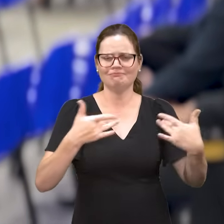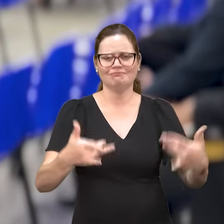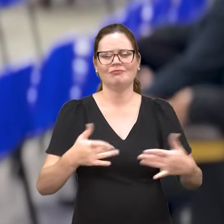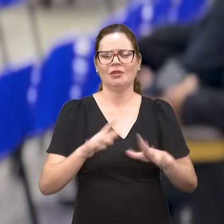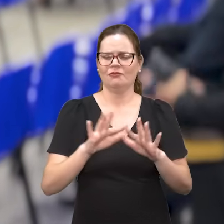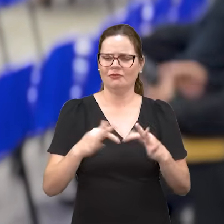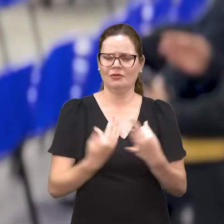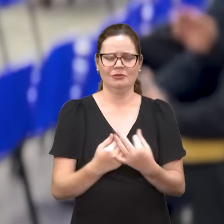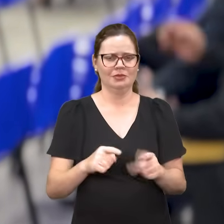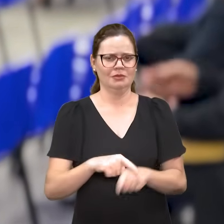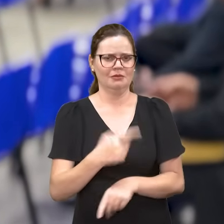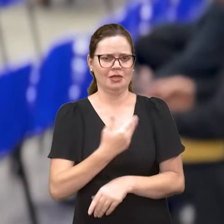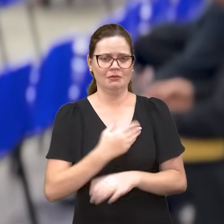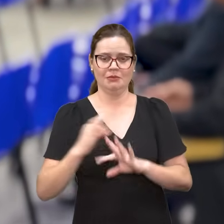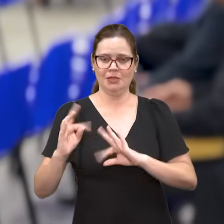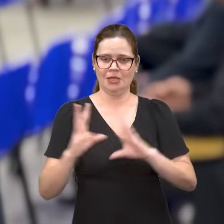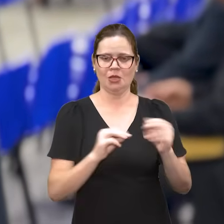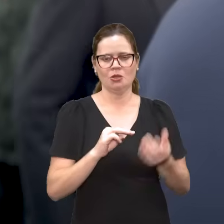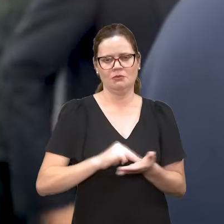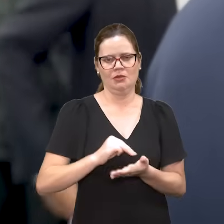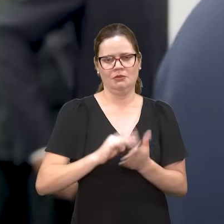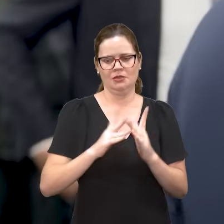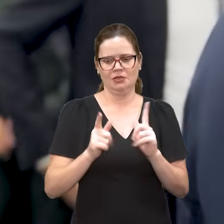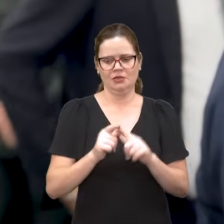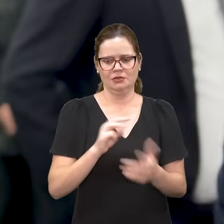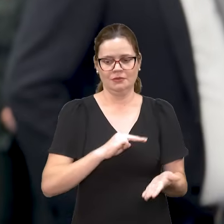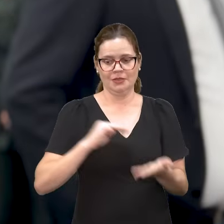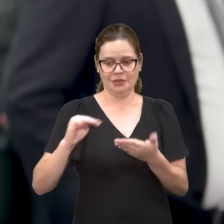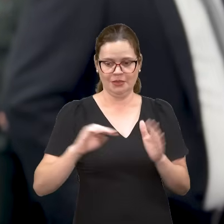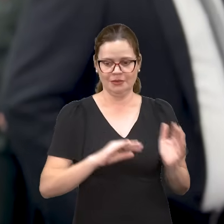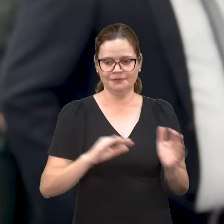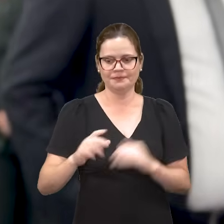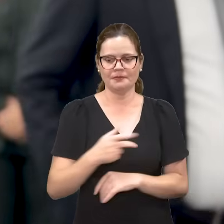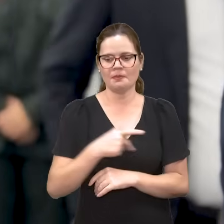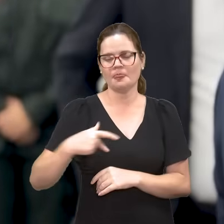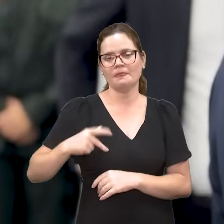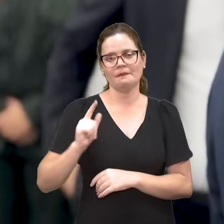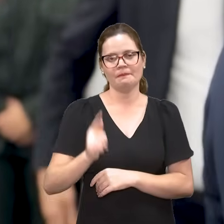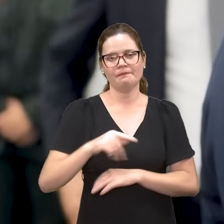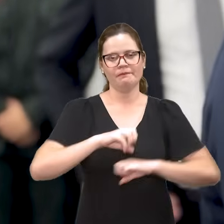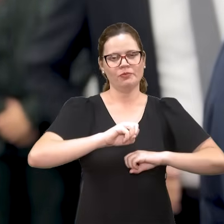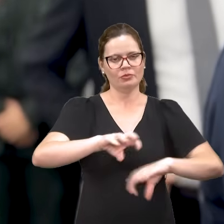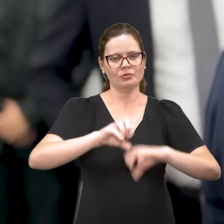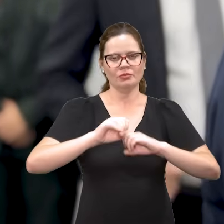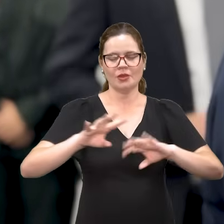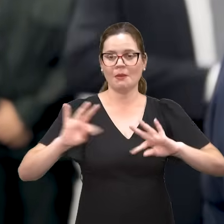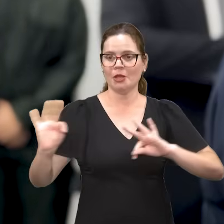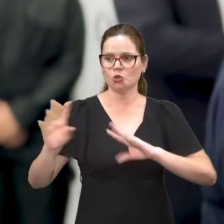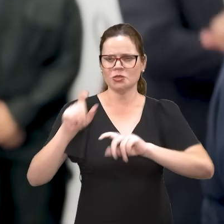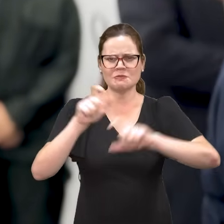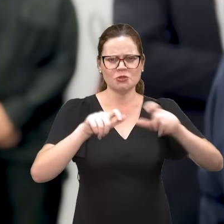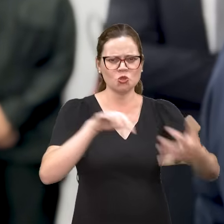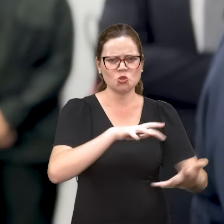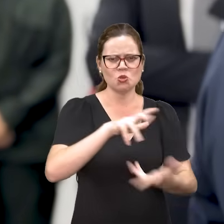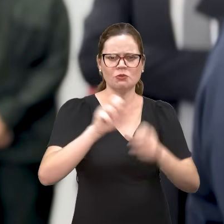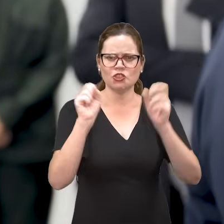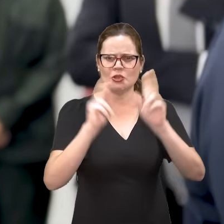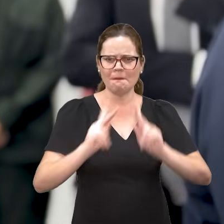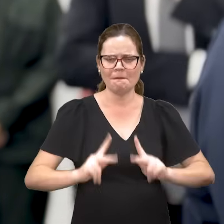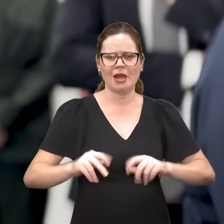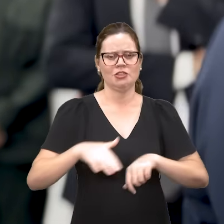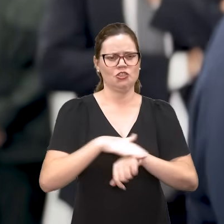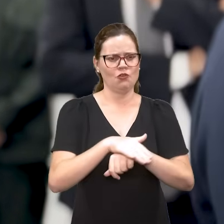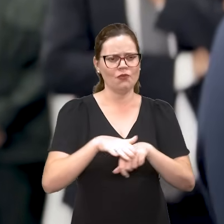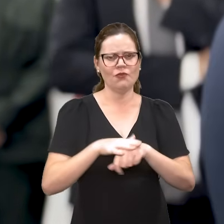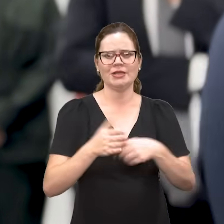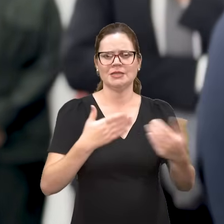e a todos que fazem parte da Igreja Cristã Maranata. O pastor Gedeuti deixa um legado para o mundo, um legado de paz, de construção coletiva, de diálogo, de